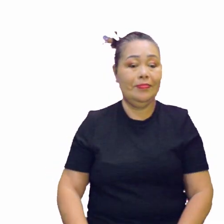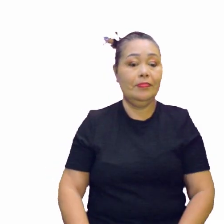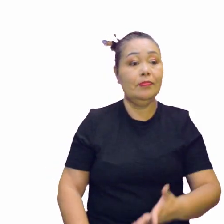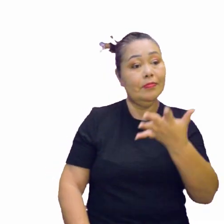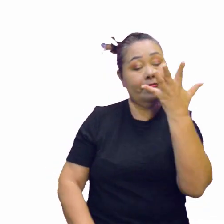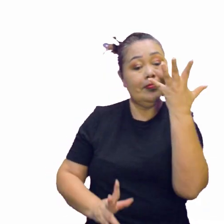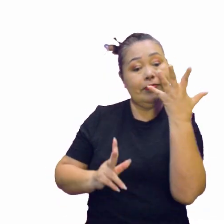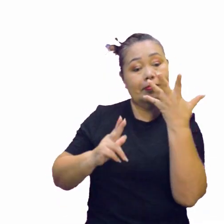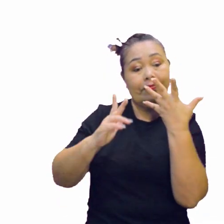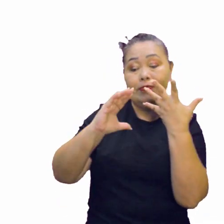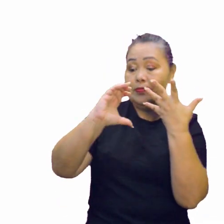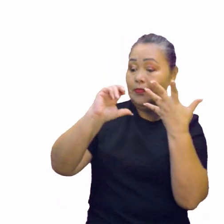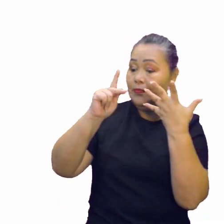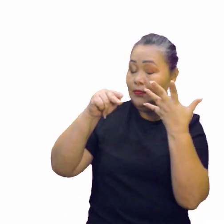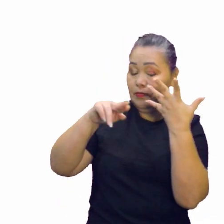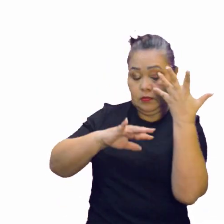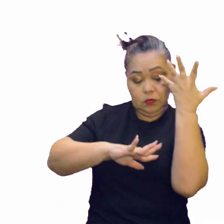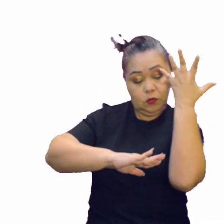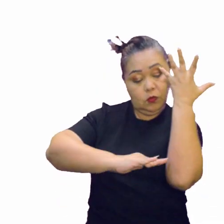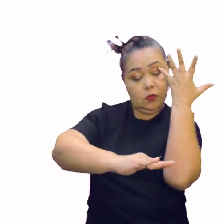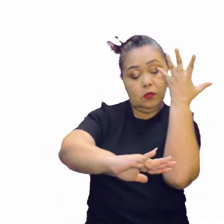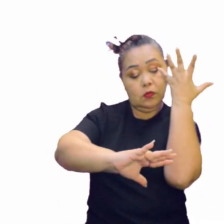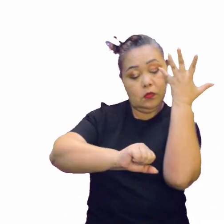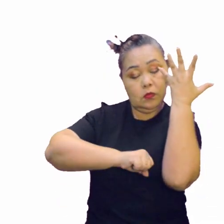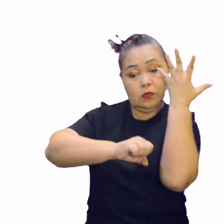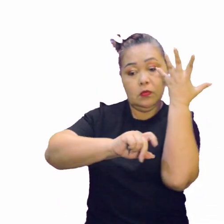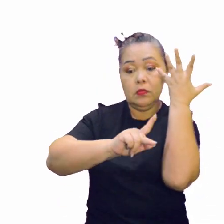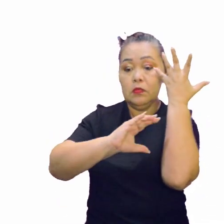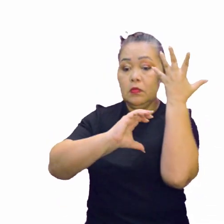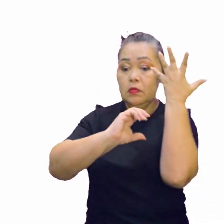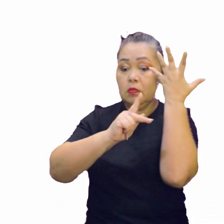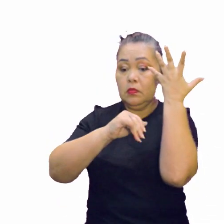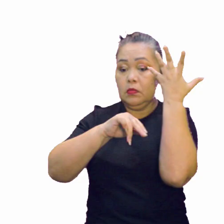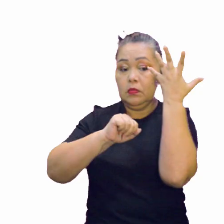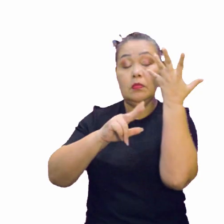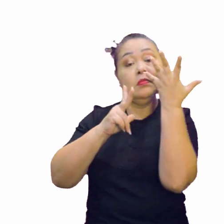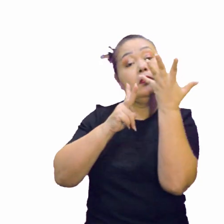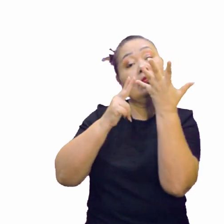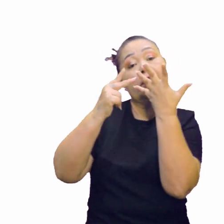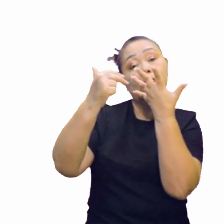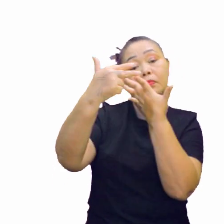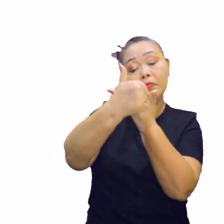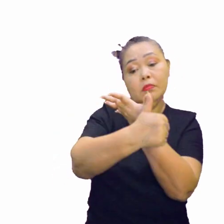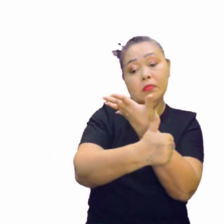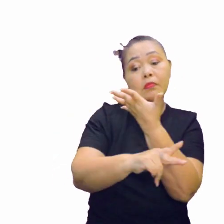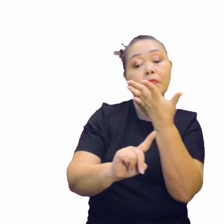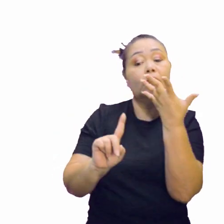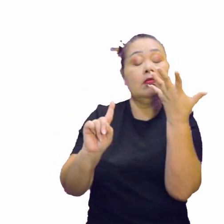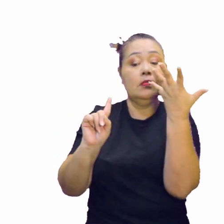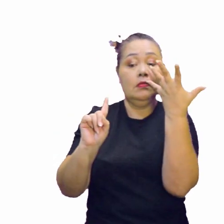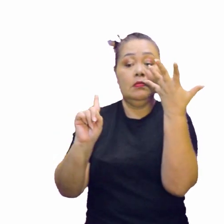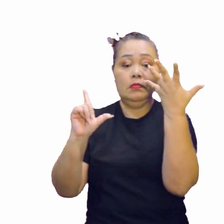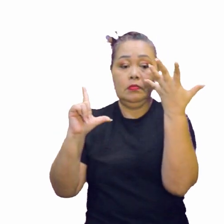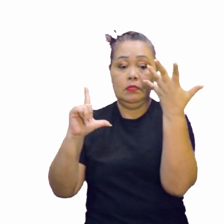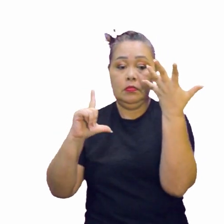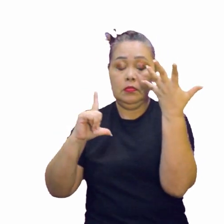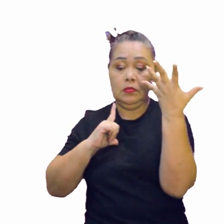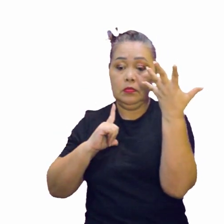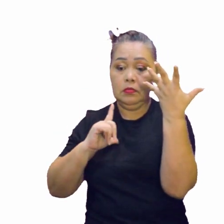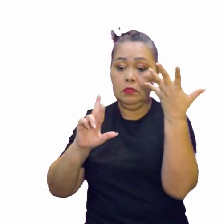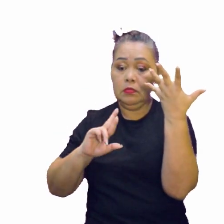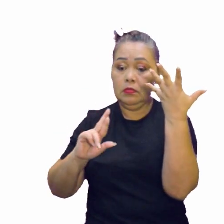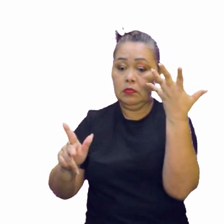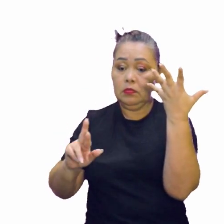de capina, quando a gente fala de poda, nós temos aí, pessoal, intervenções